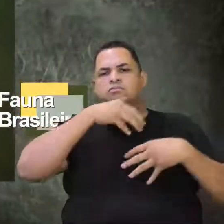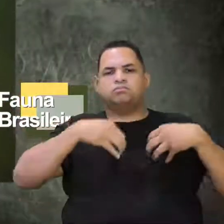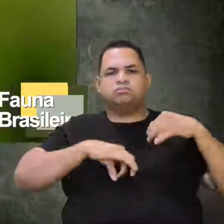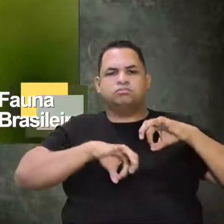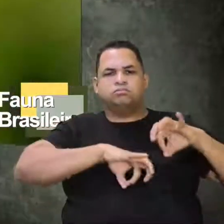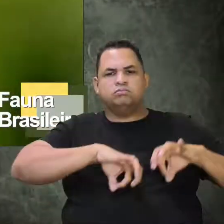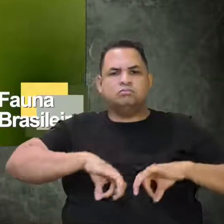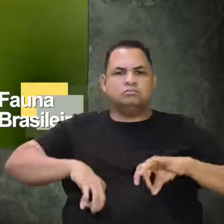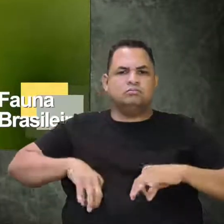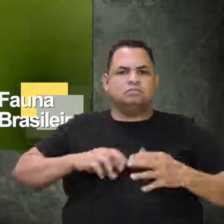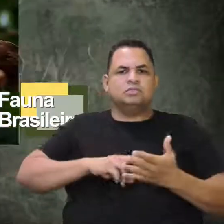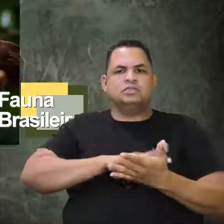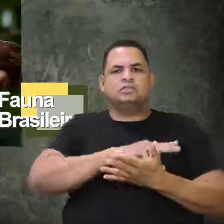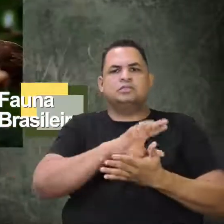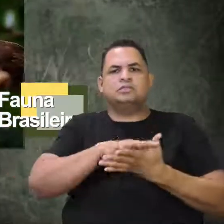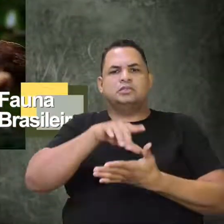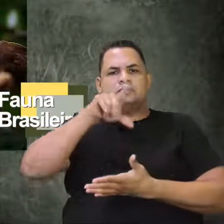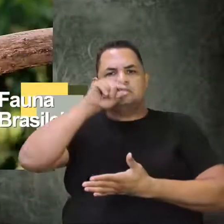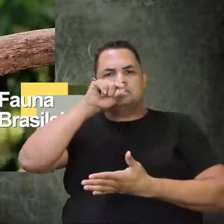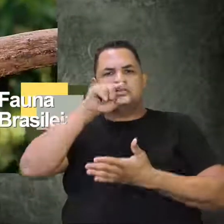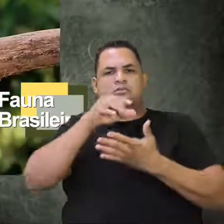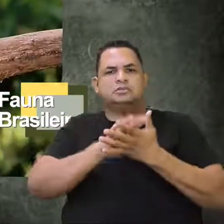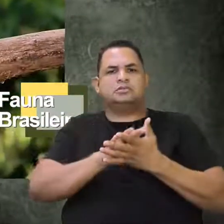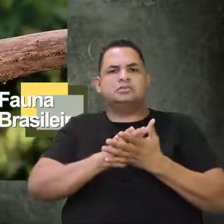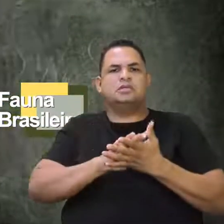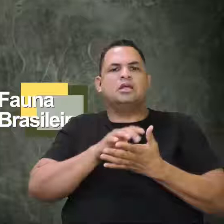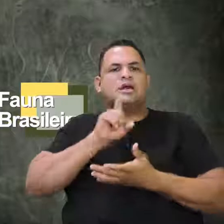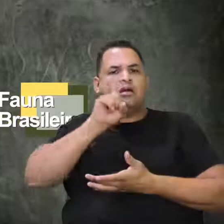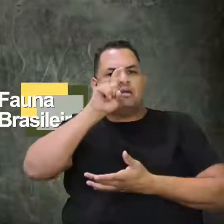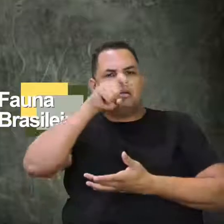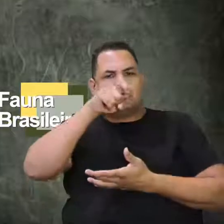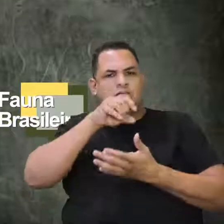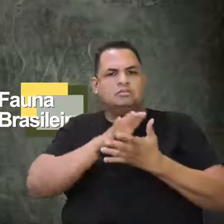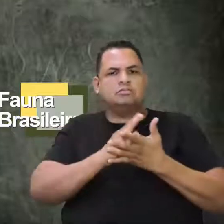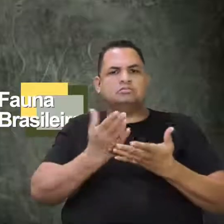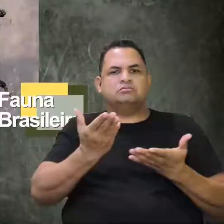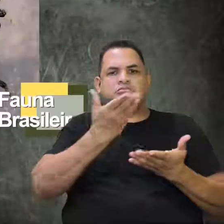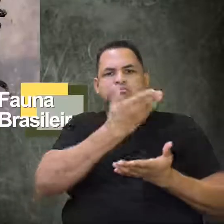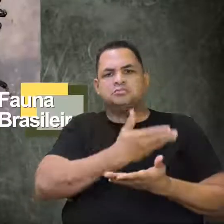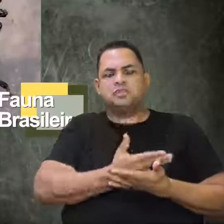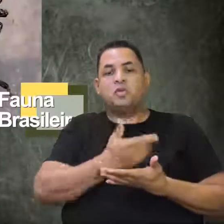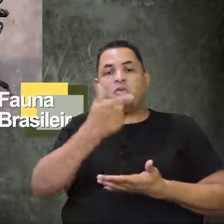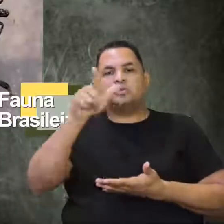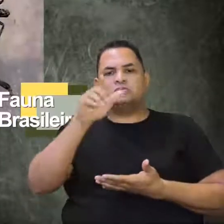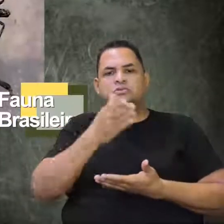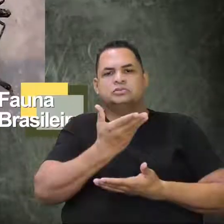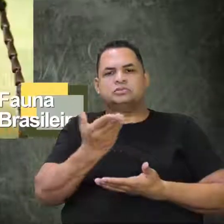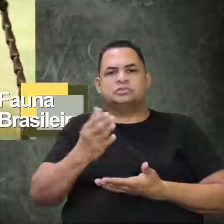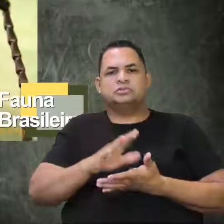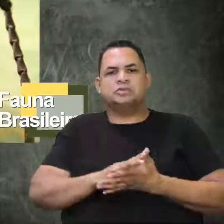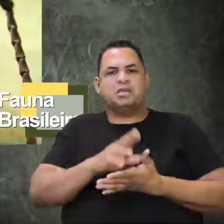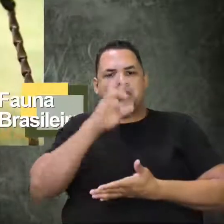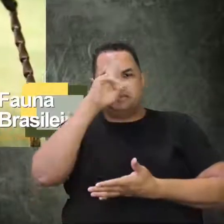grande variedade de aves, como tucanos, araras e o galo da serra, além dos